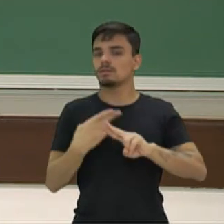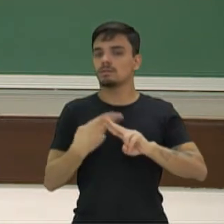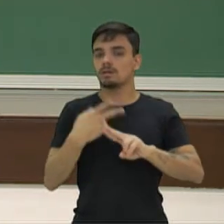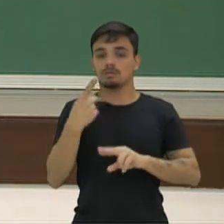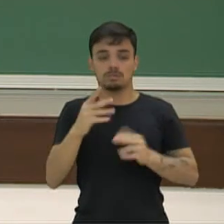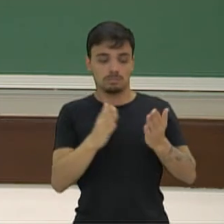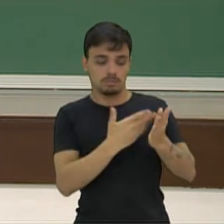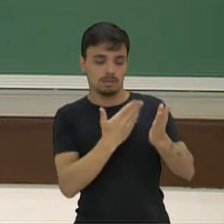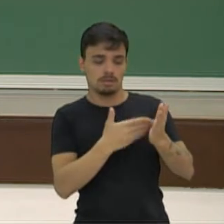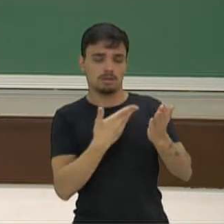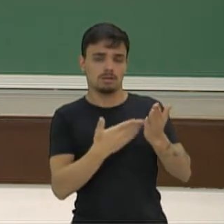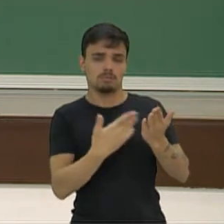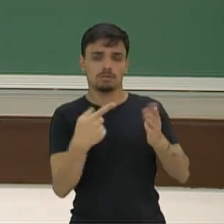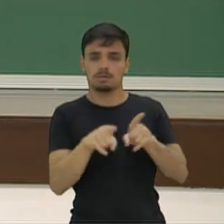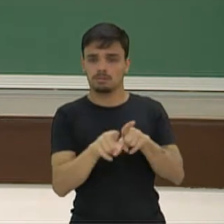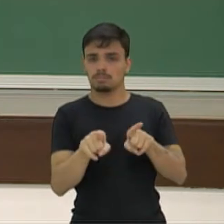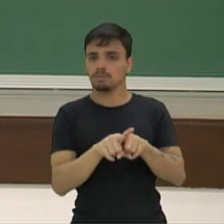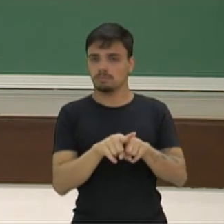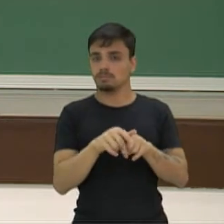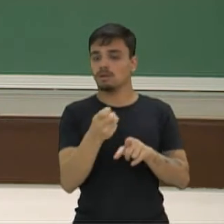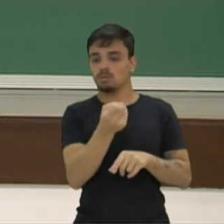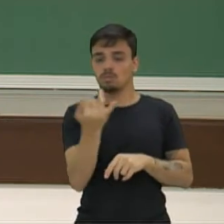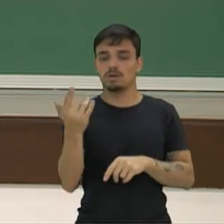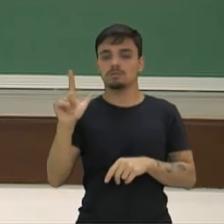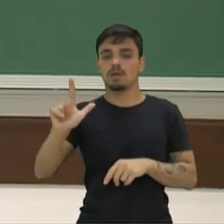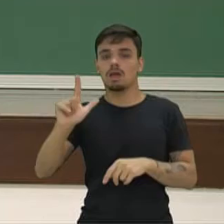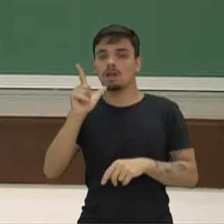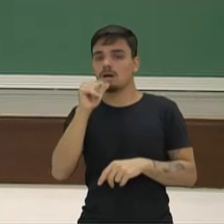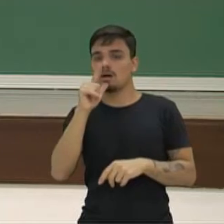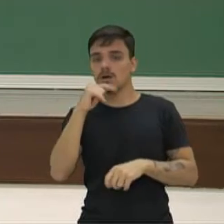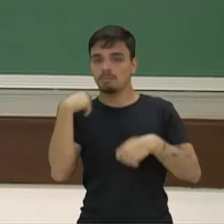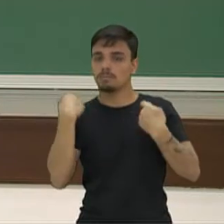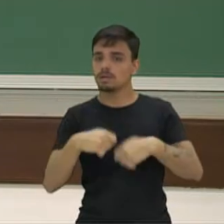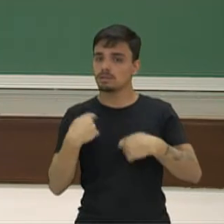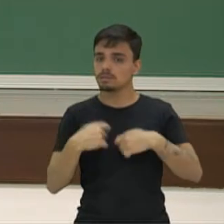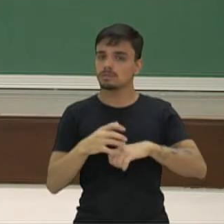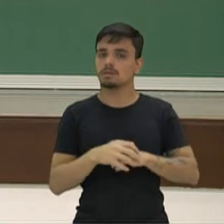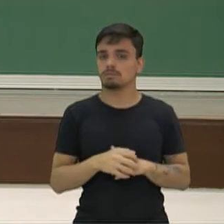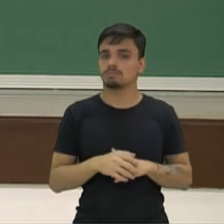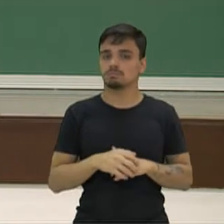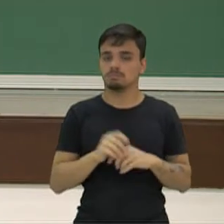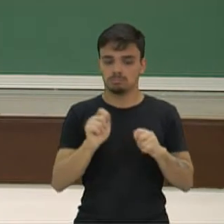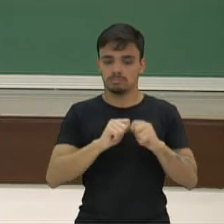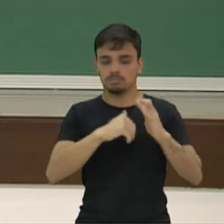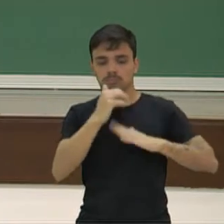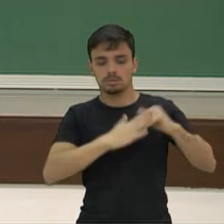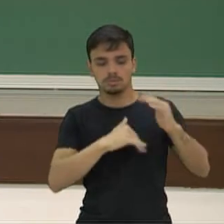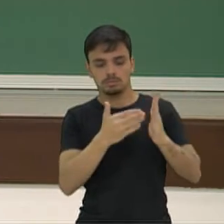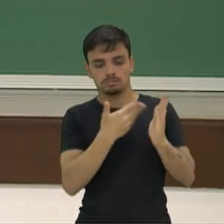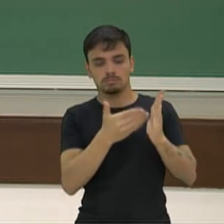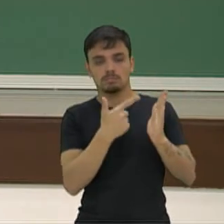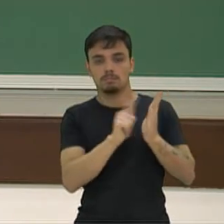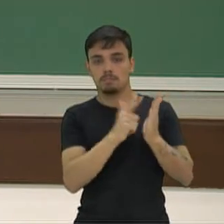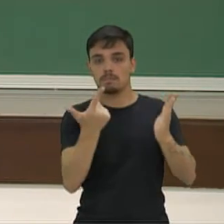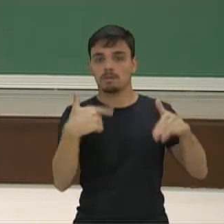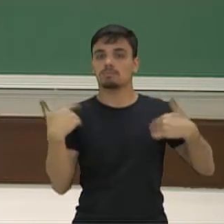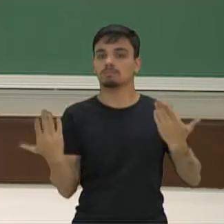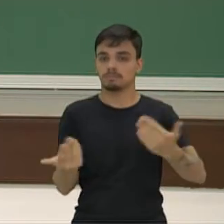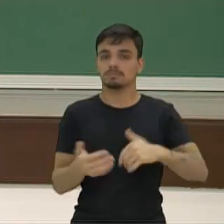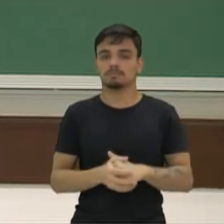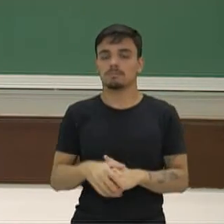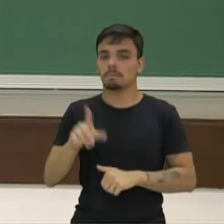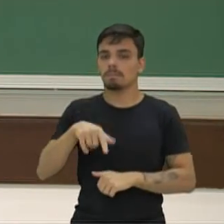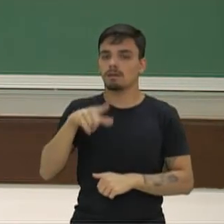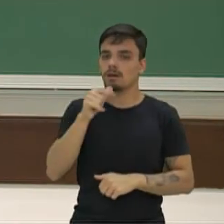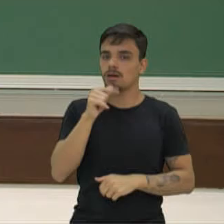caderno que você tem aí para fazer anotações? Quantos litros de água foram necessários para que tenha aquele papel? Perfeito? Então é água